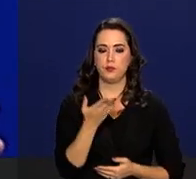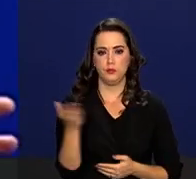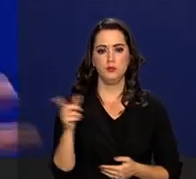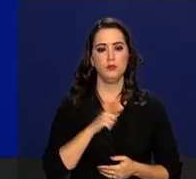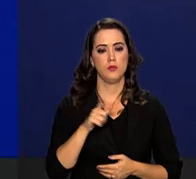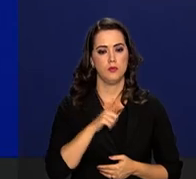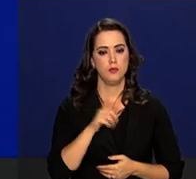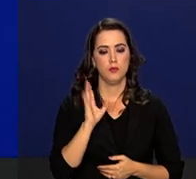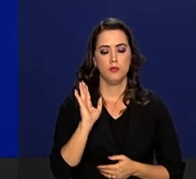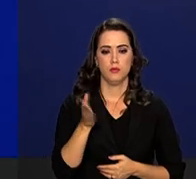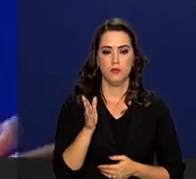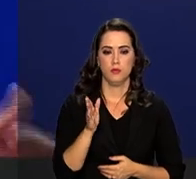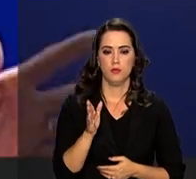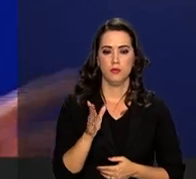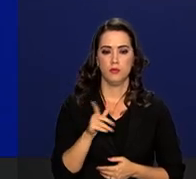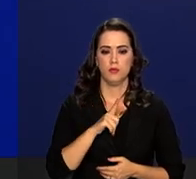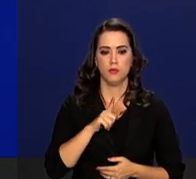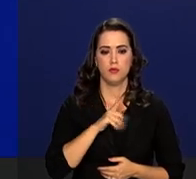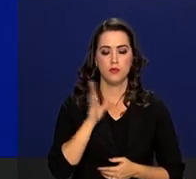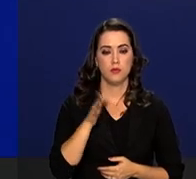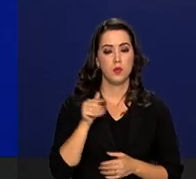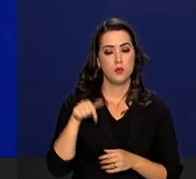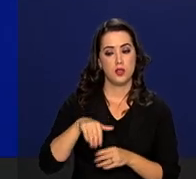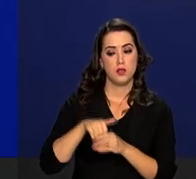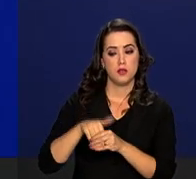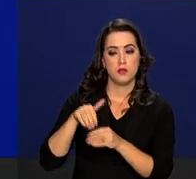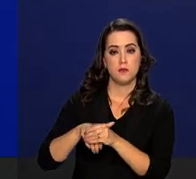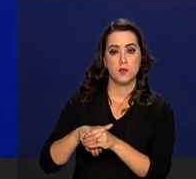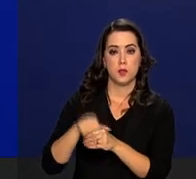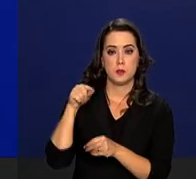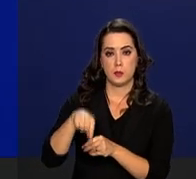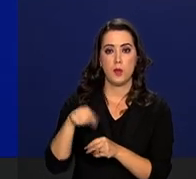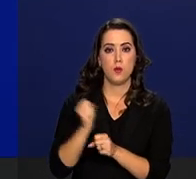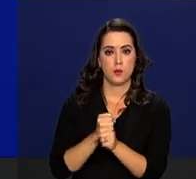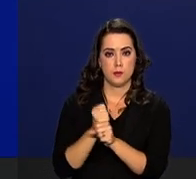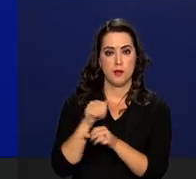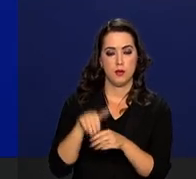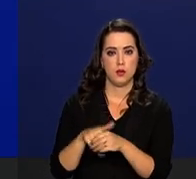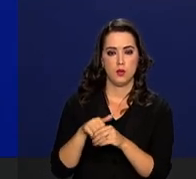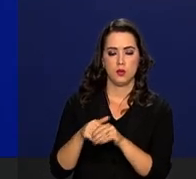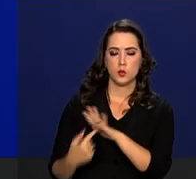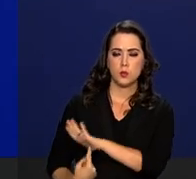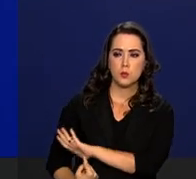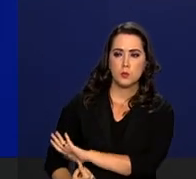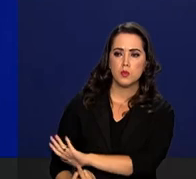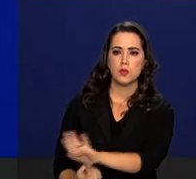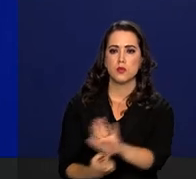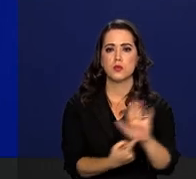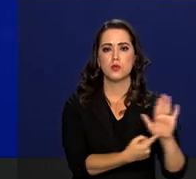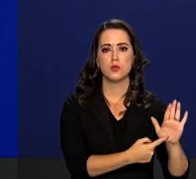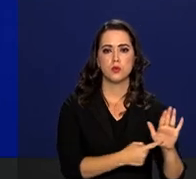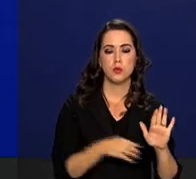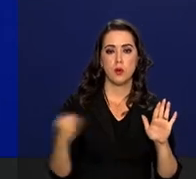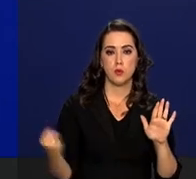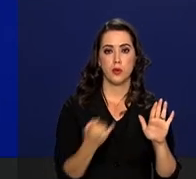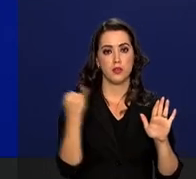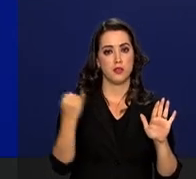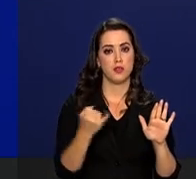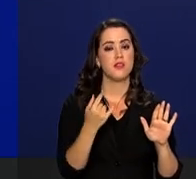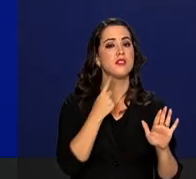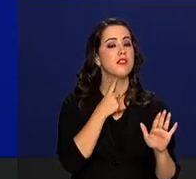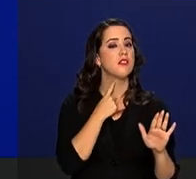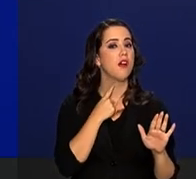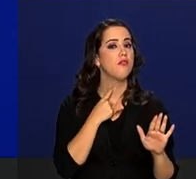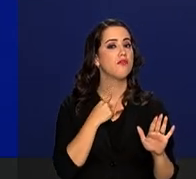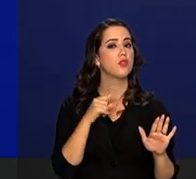agora, nestas eleições, um gesto, mais uma vez, revelador da soberania popular, que se exerce